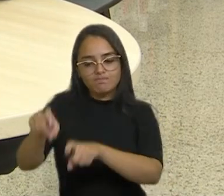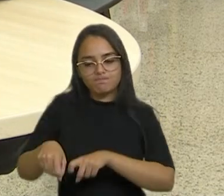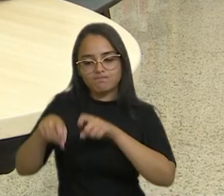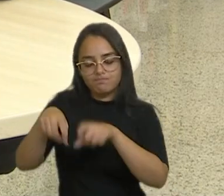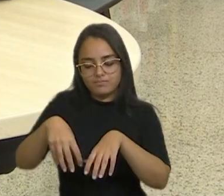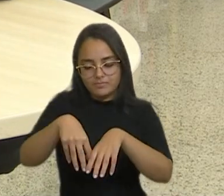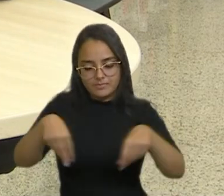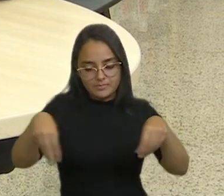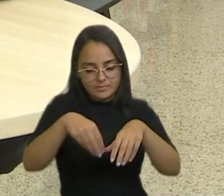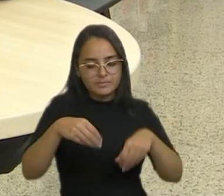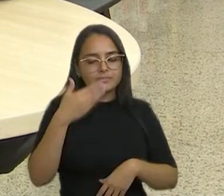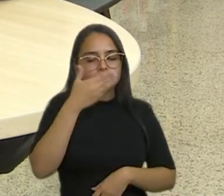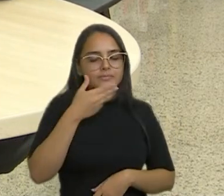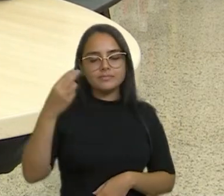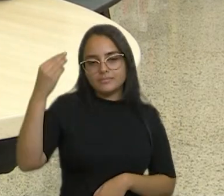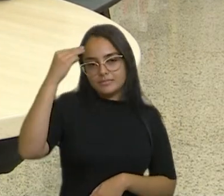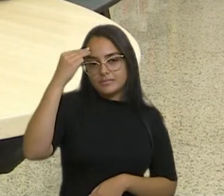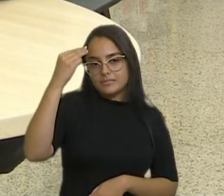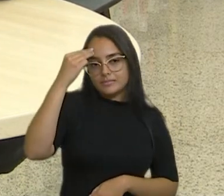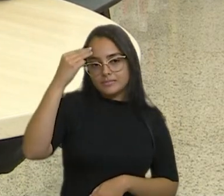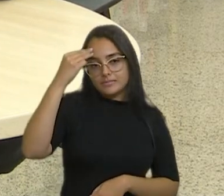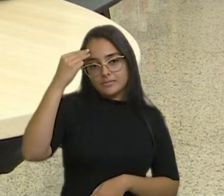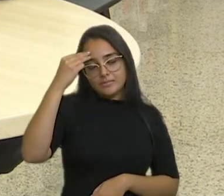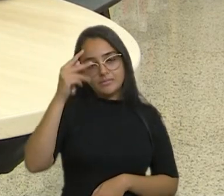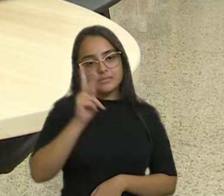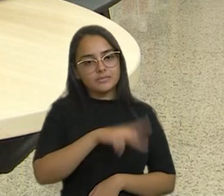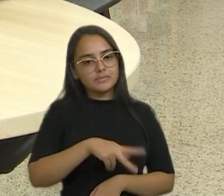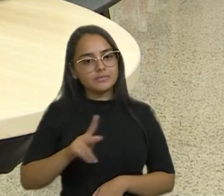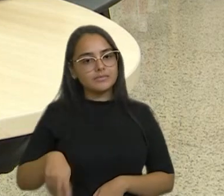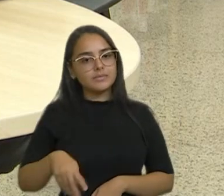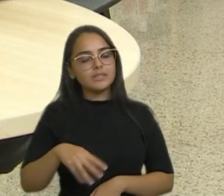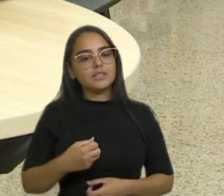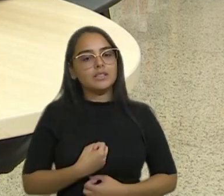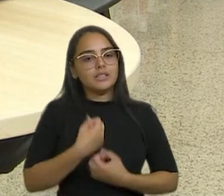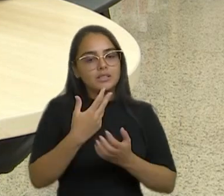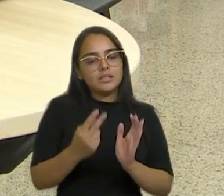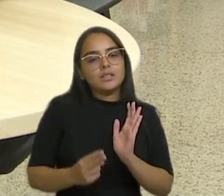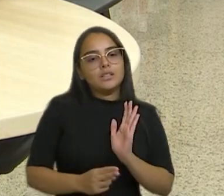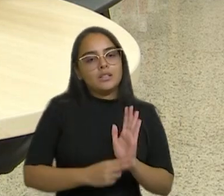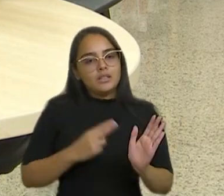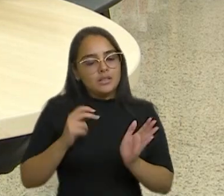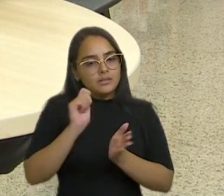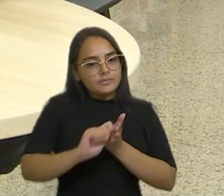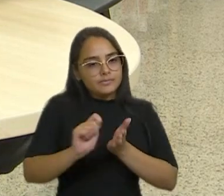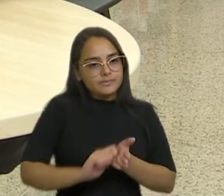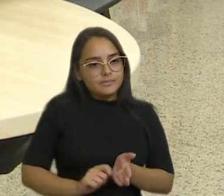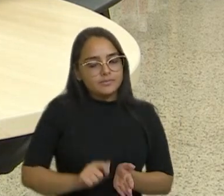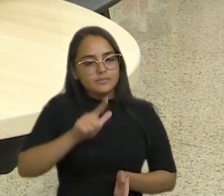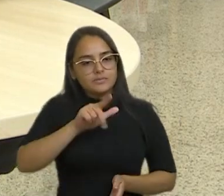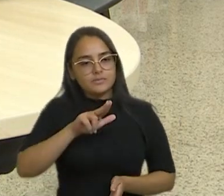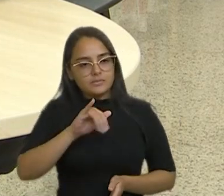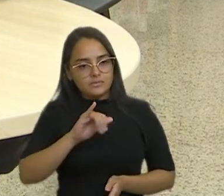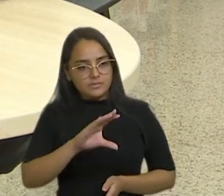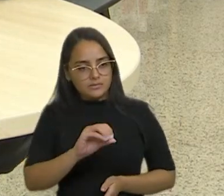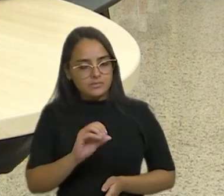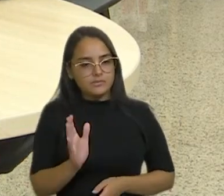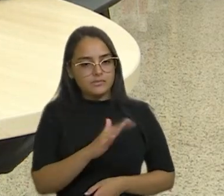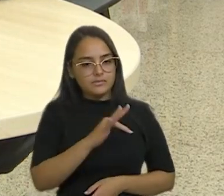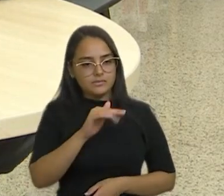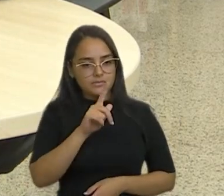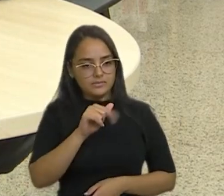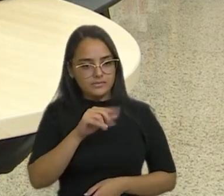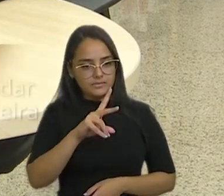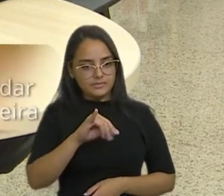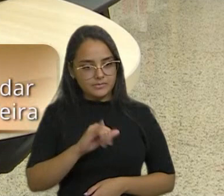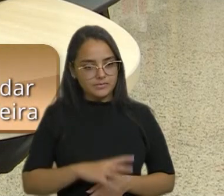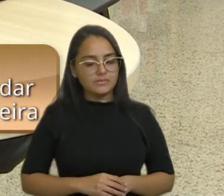Farinhada, Sabores e Memórias, do professor, poeta e escritor Lúcio Flávio Silva Holanda, vai estar